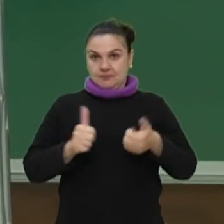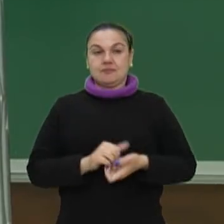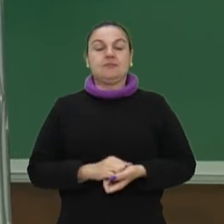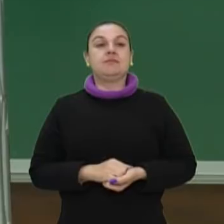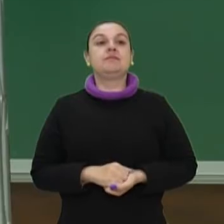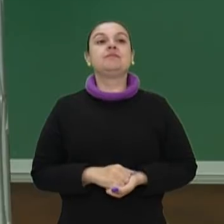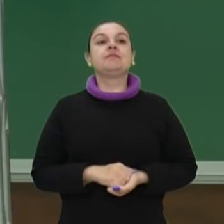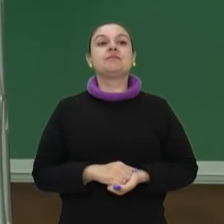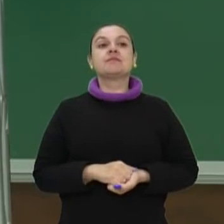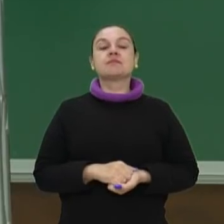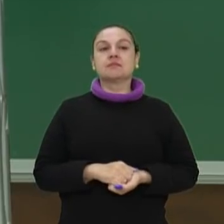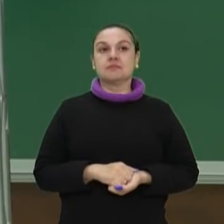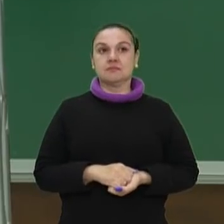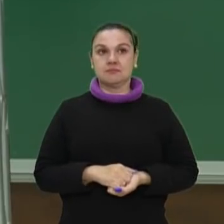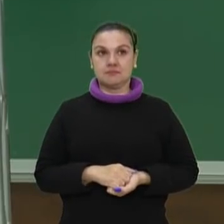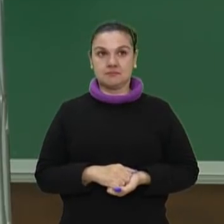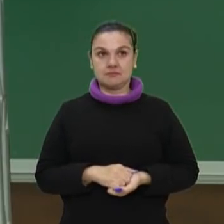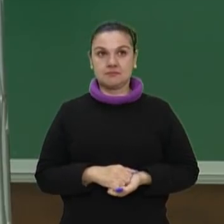Vamos ver como.